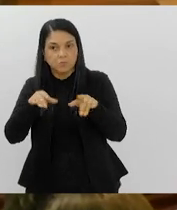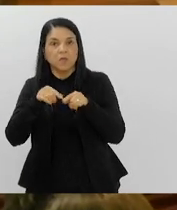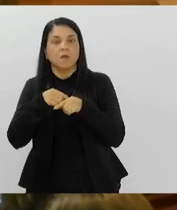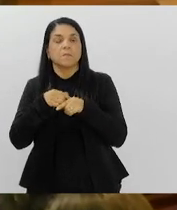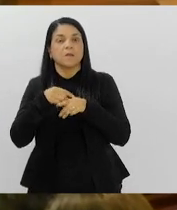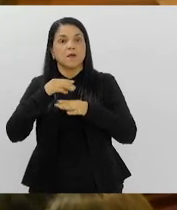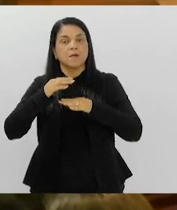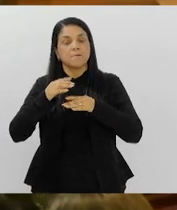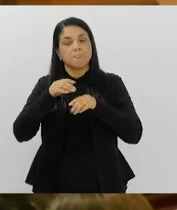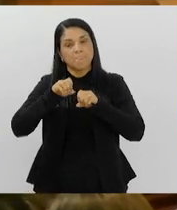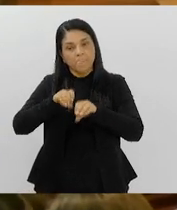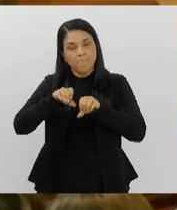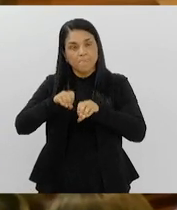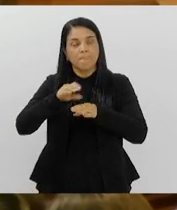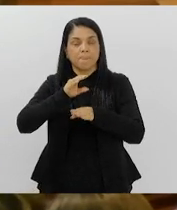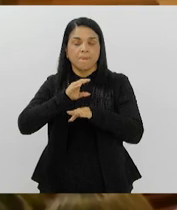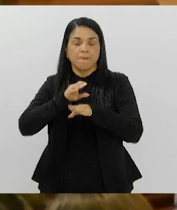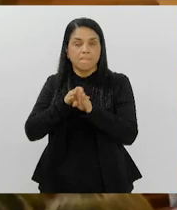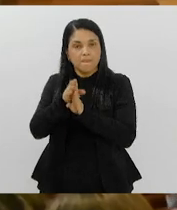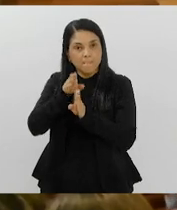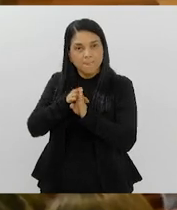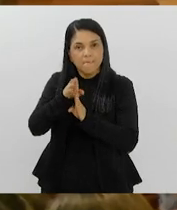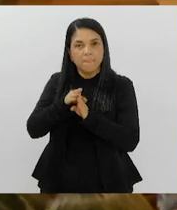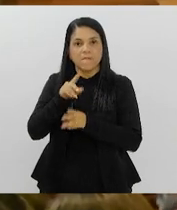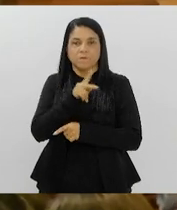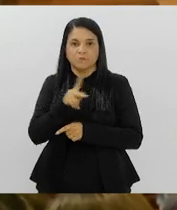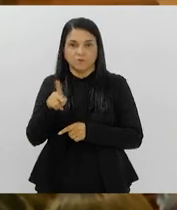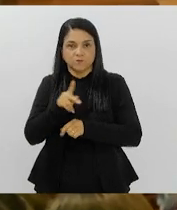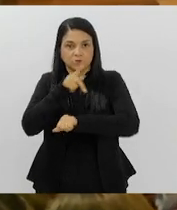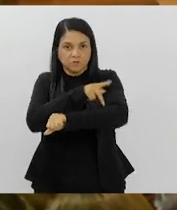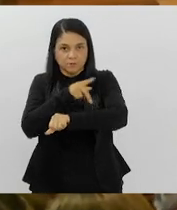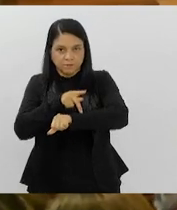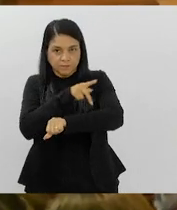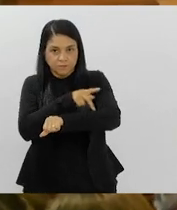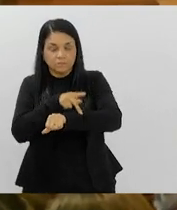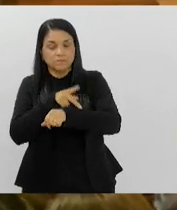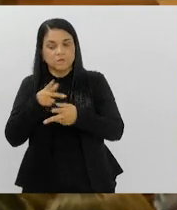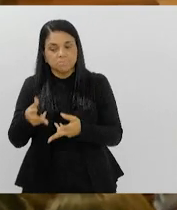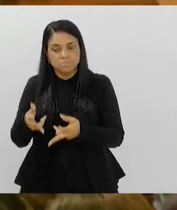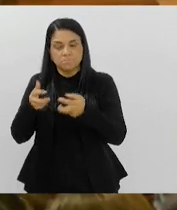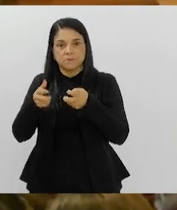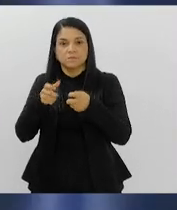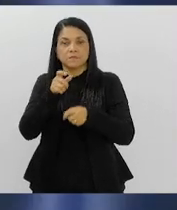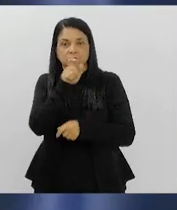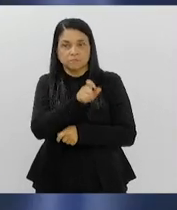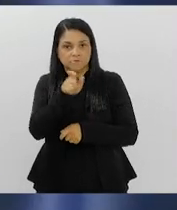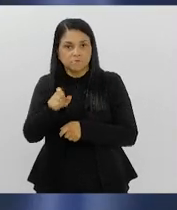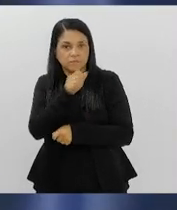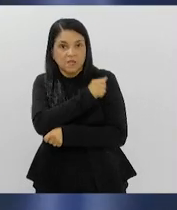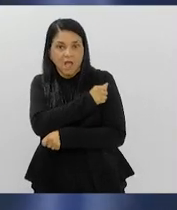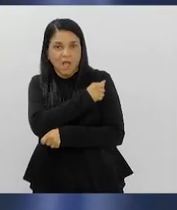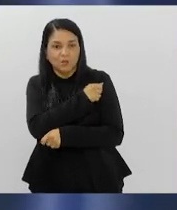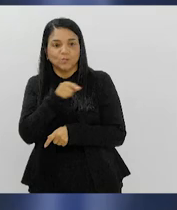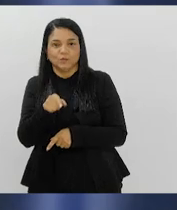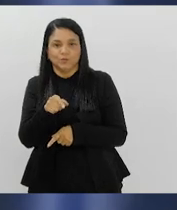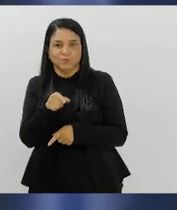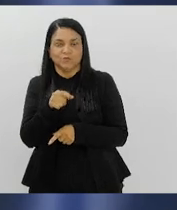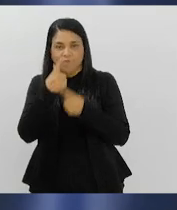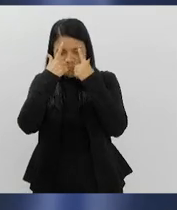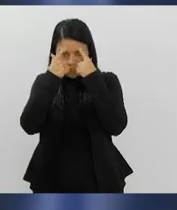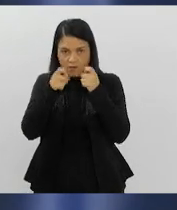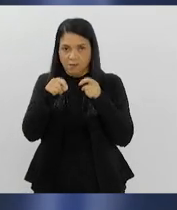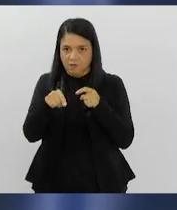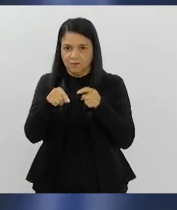psicólogos, pedagogos, etc., para que consigam identificar esses radicalismos dentro da escola, identificar sinais de